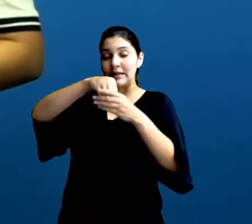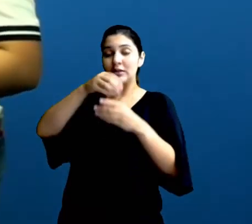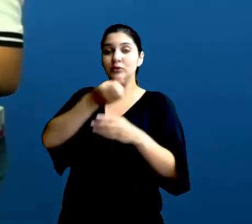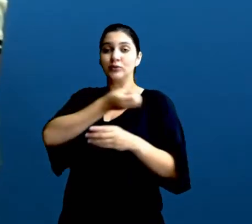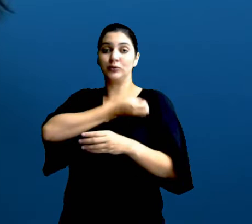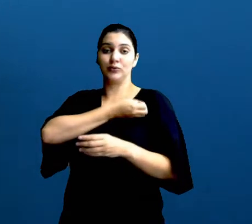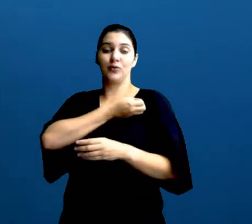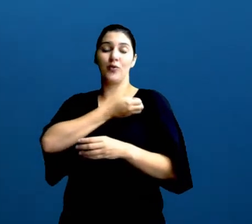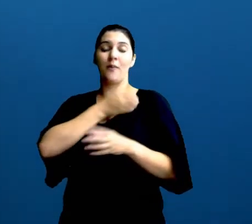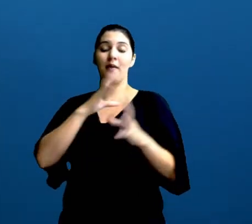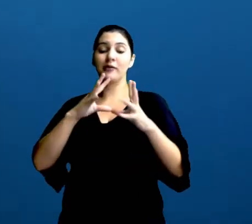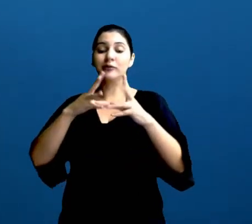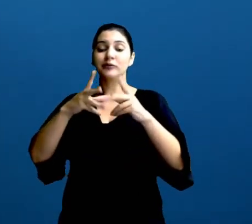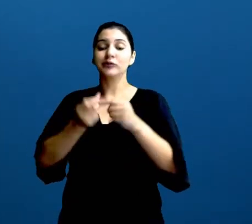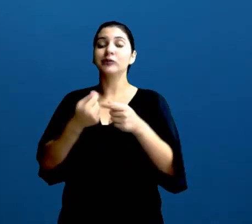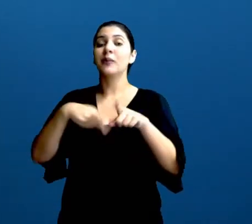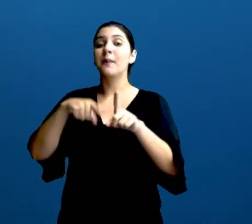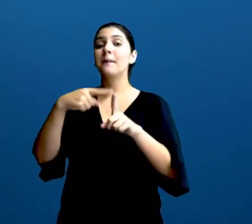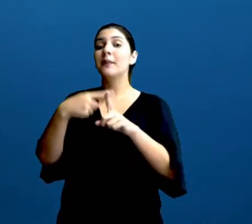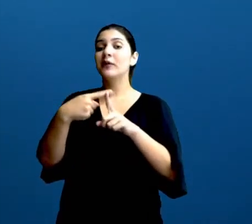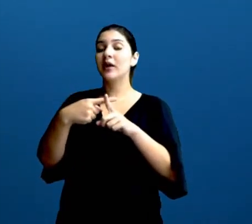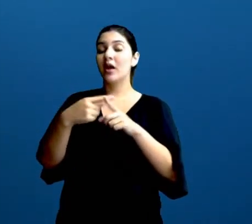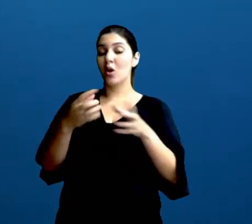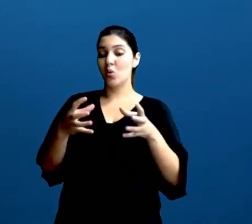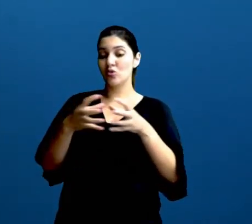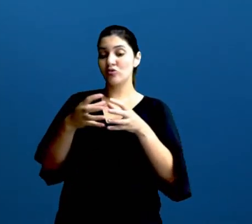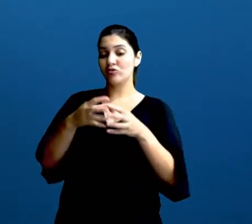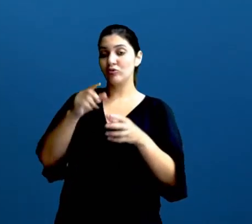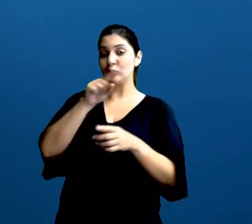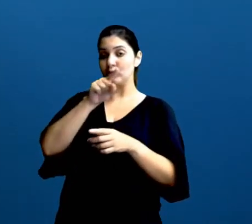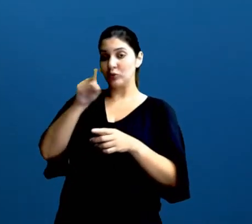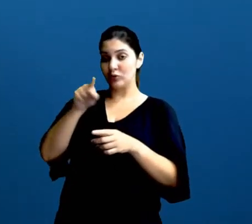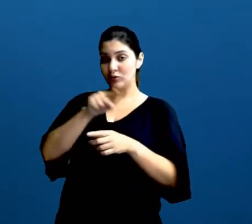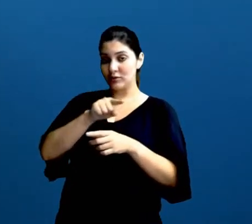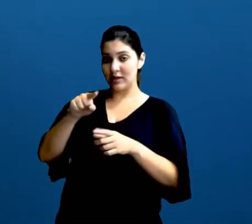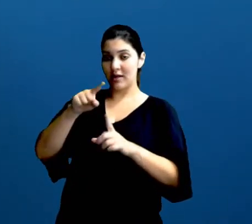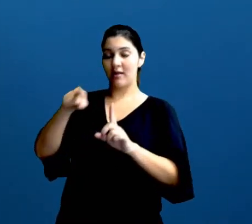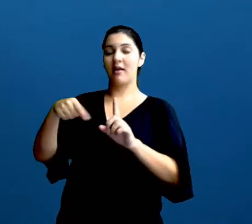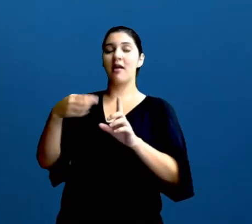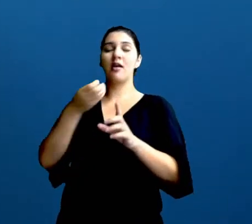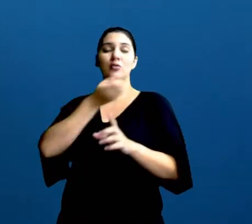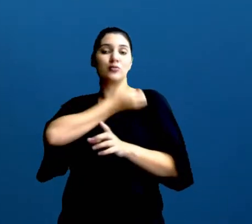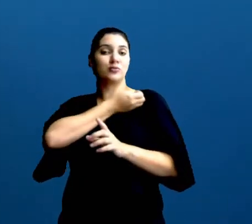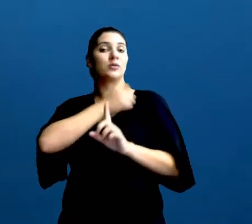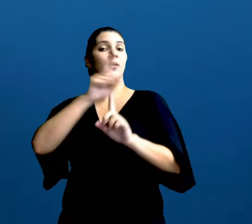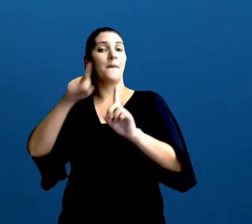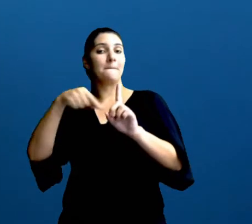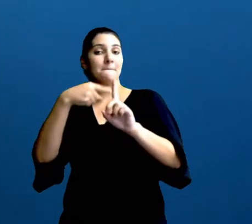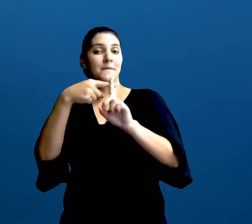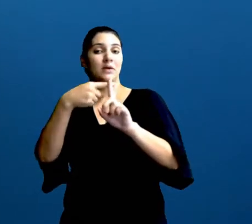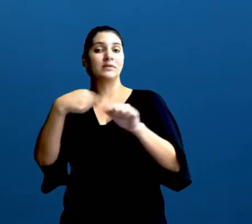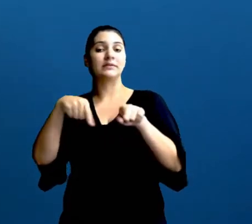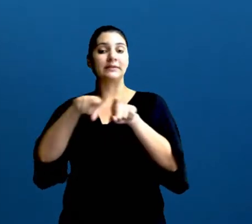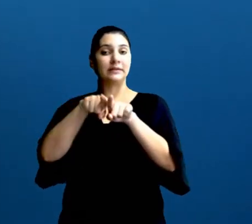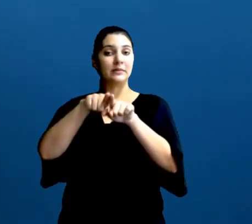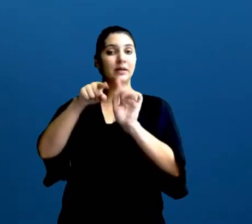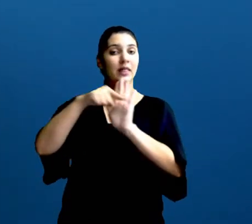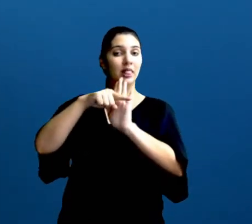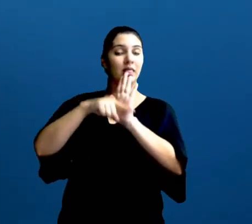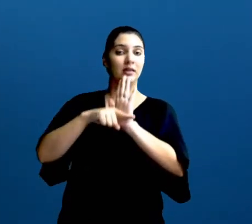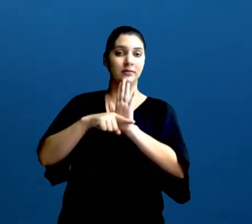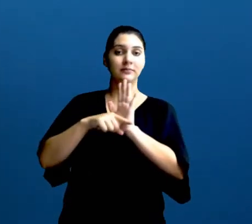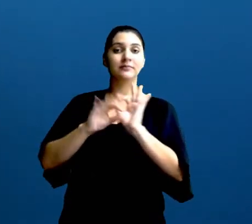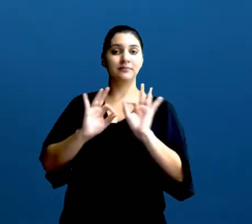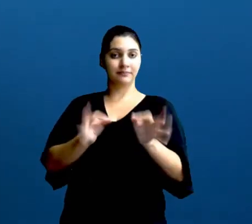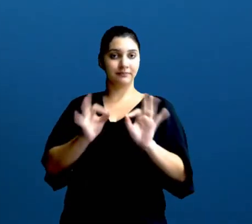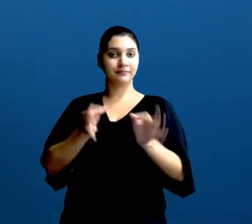inteiros. Por quê? Porque o conjunto Z são os números positivos e